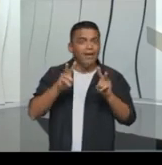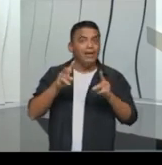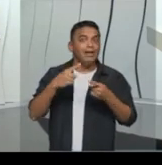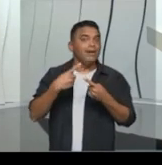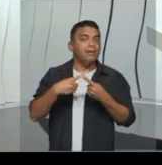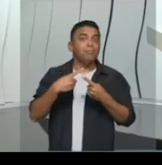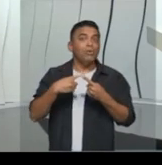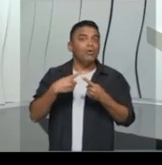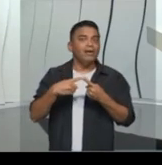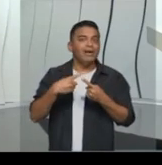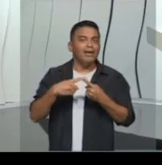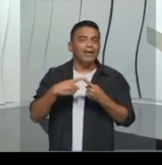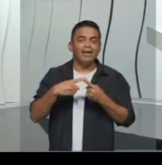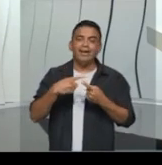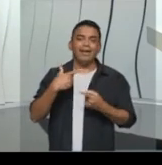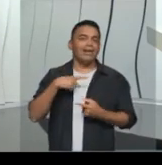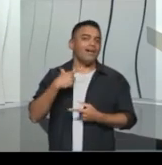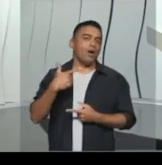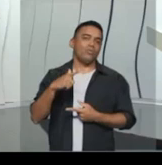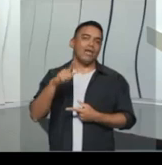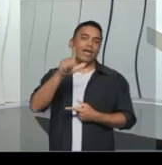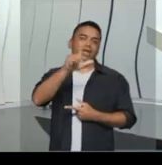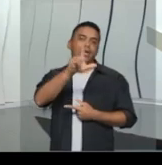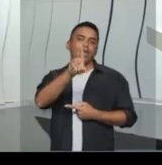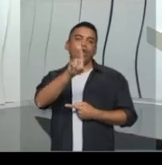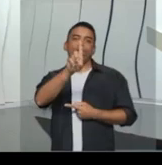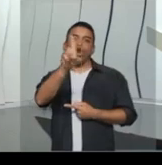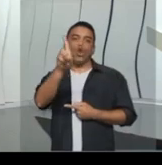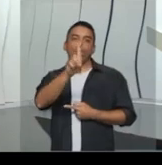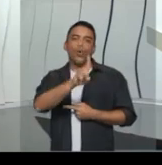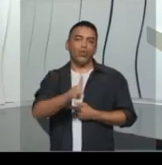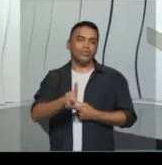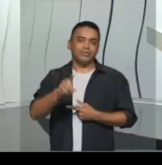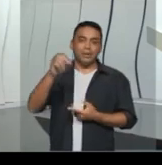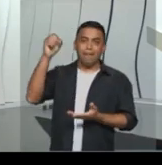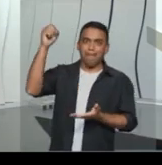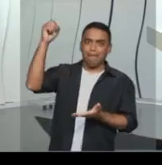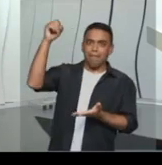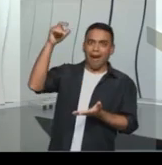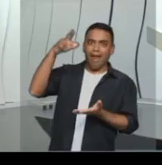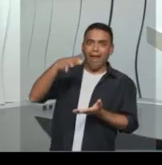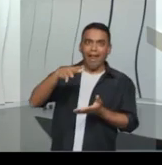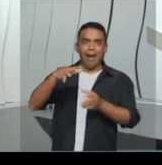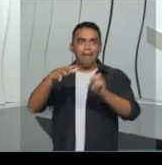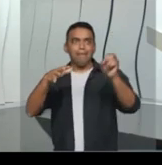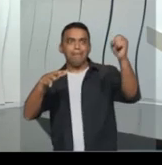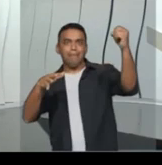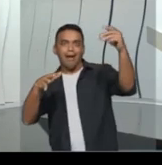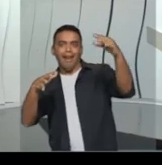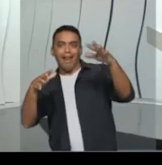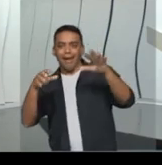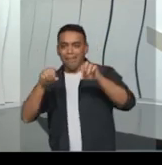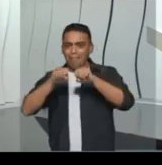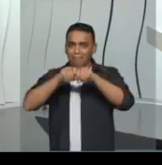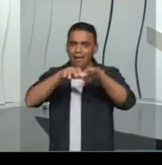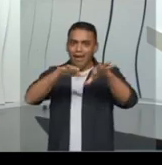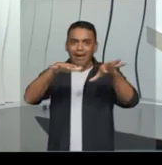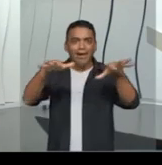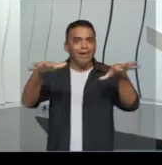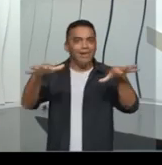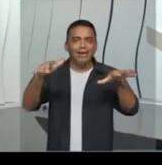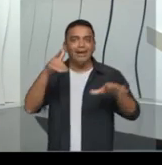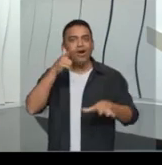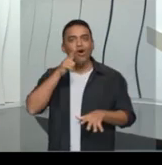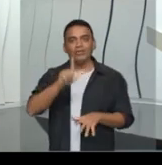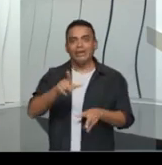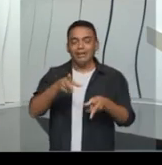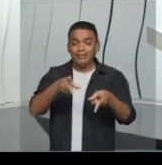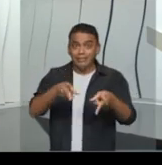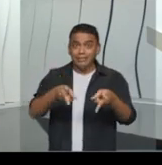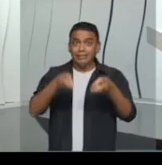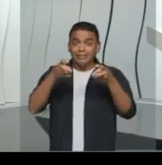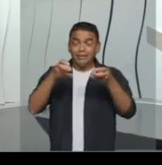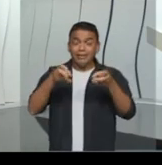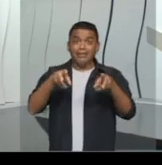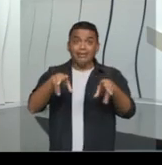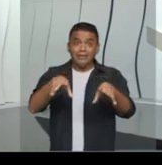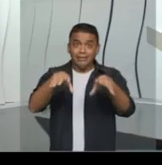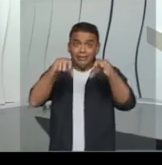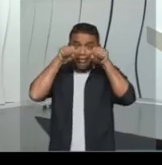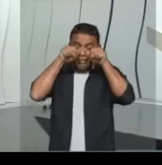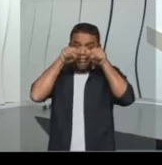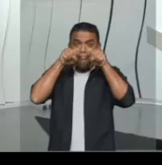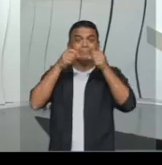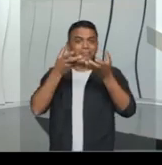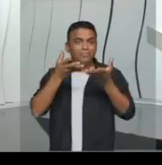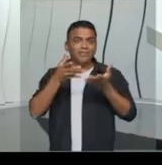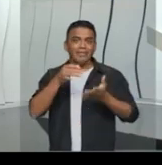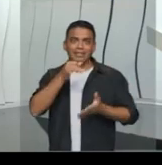houve nenhum raio de luz que batesse em alguma superfície que chegasse até você. E quando chega até você, vai